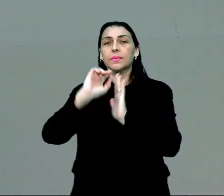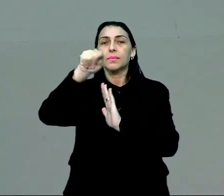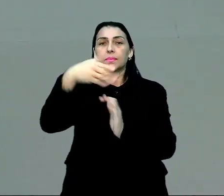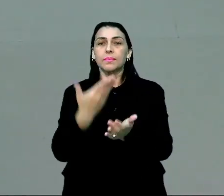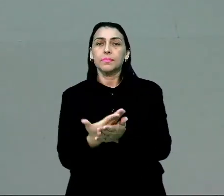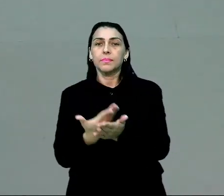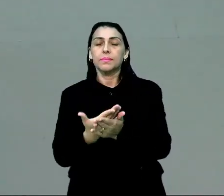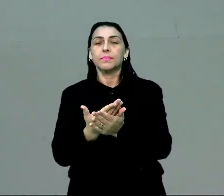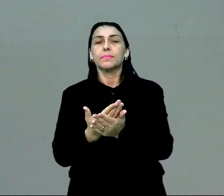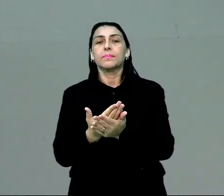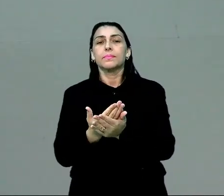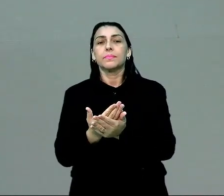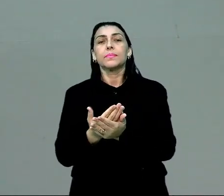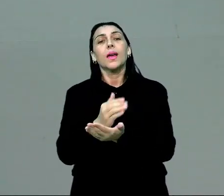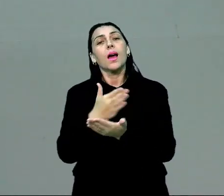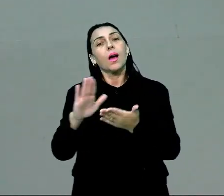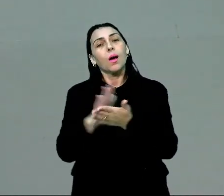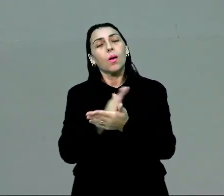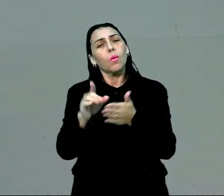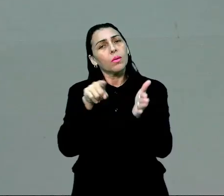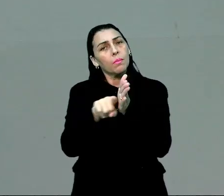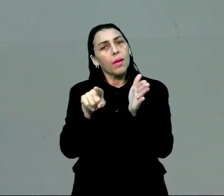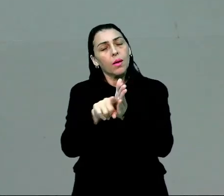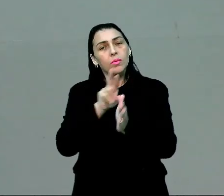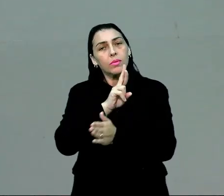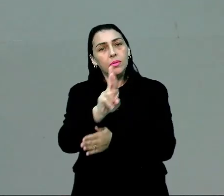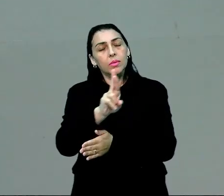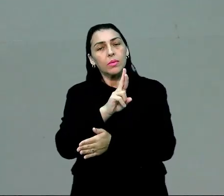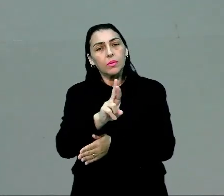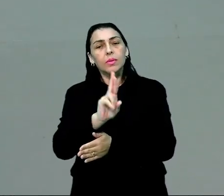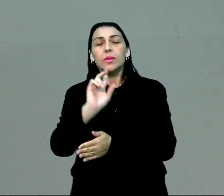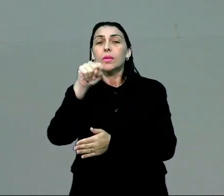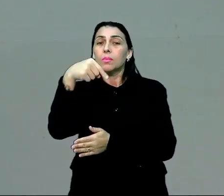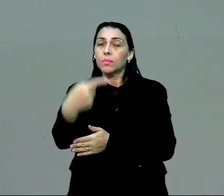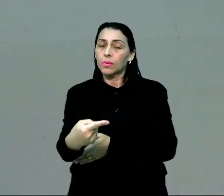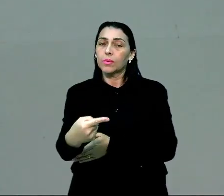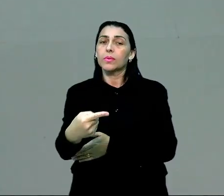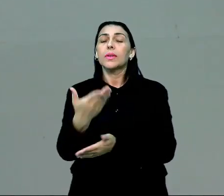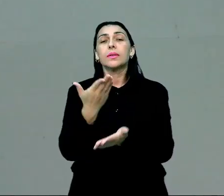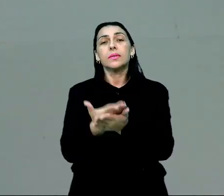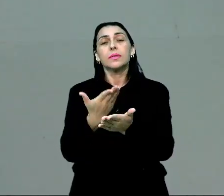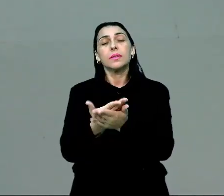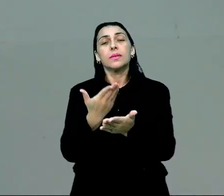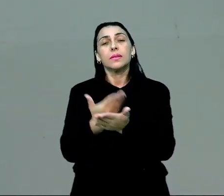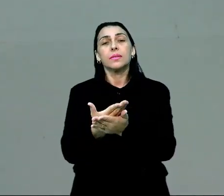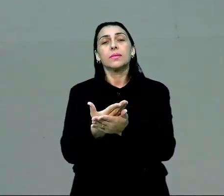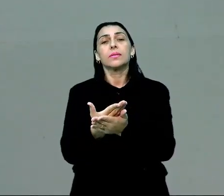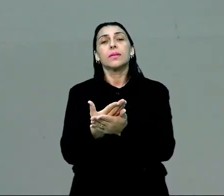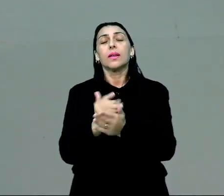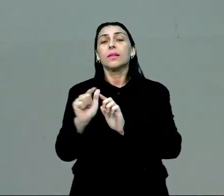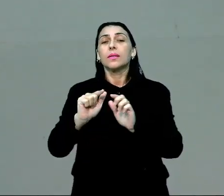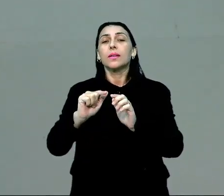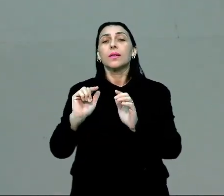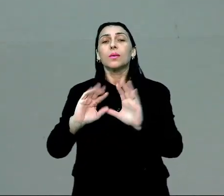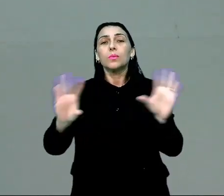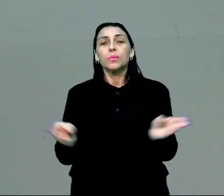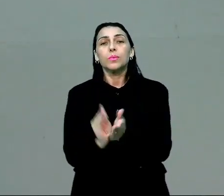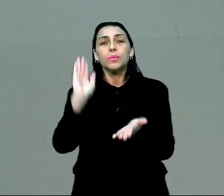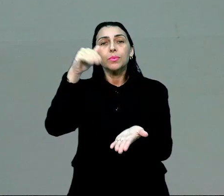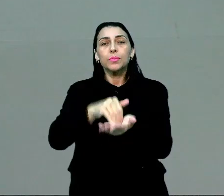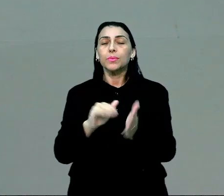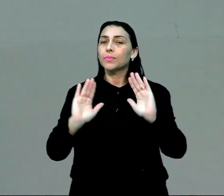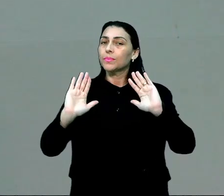nossa próxima aula com algumas questões resolvidas e logo depois, nas aulas seguintes, nós iremos trabalhar a nossa